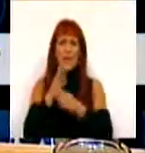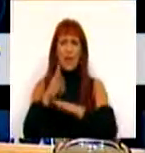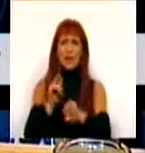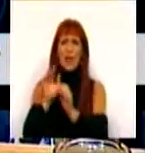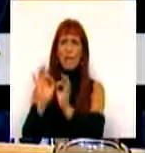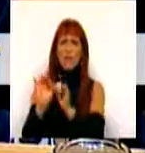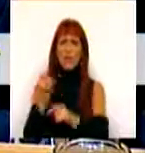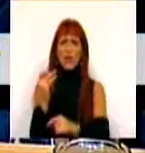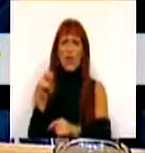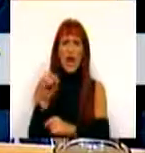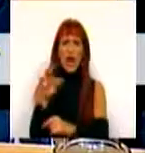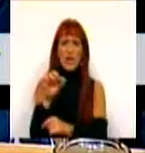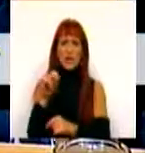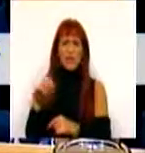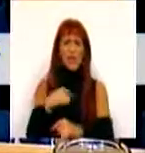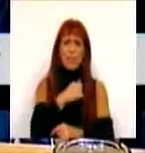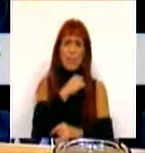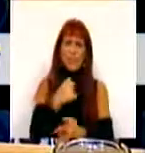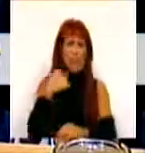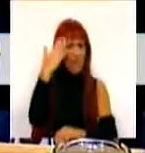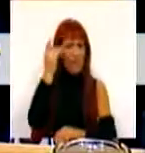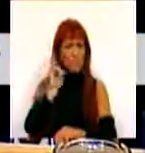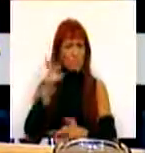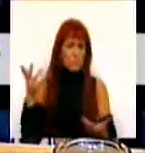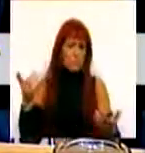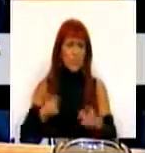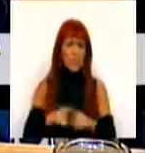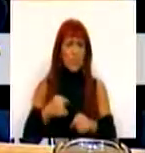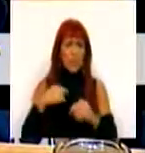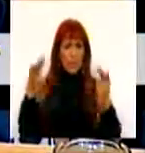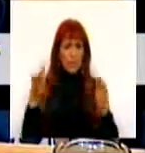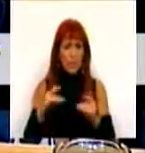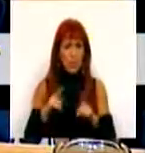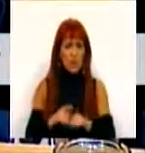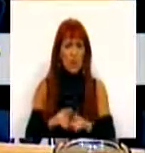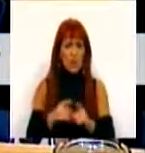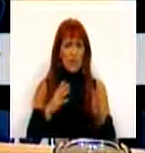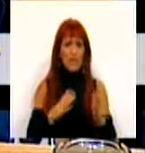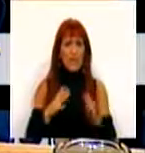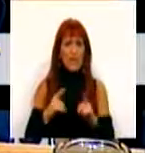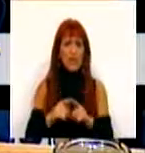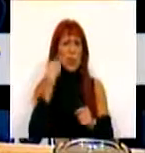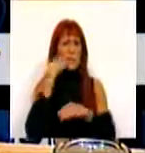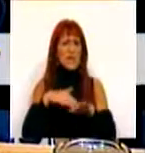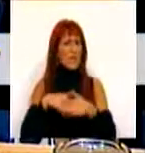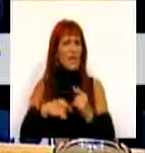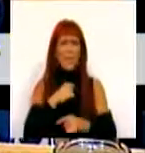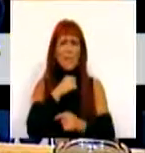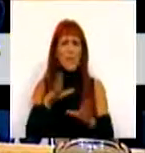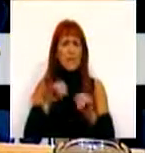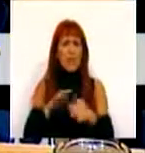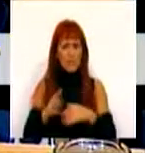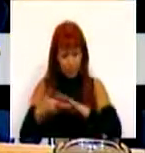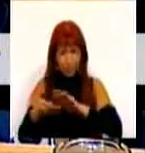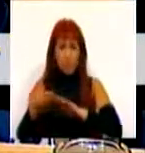do IASFA, e isto permite antever, obviamente, porque se diminuem as fases procedimentais, permite antever uma maior